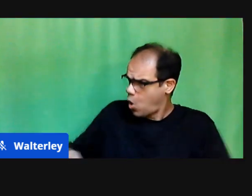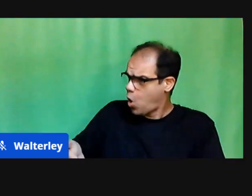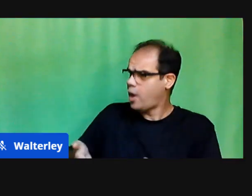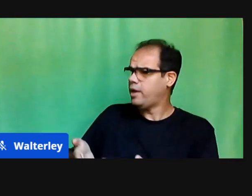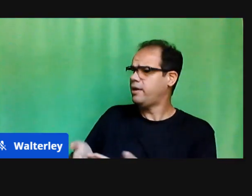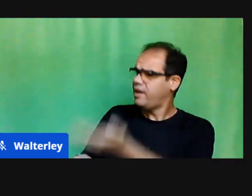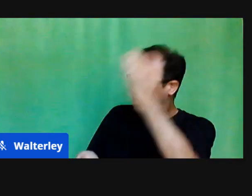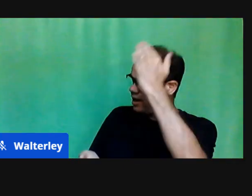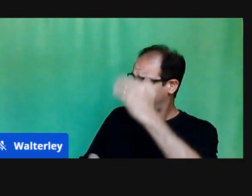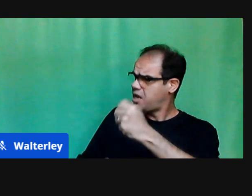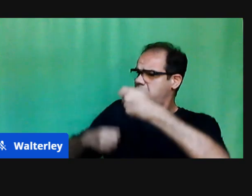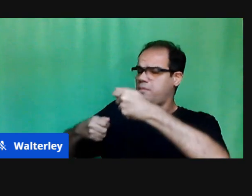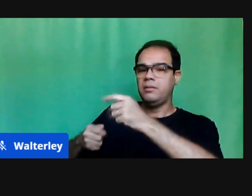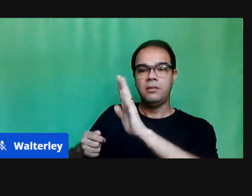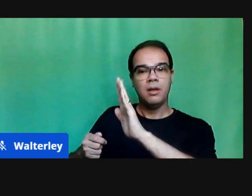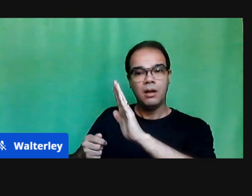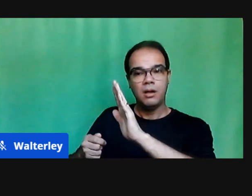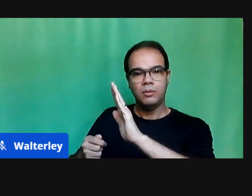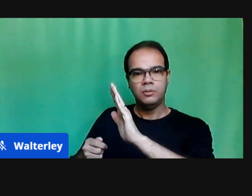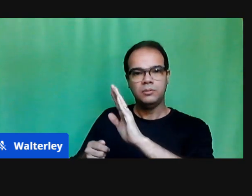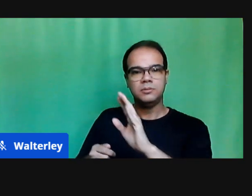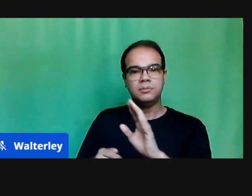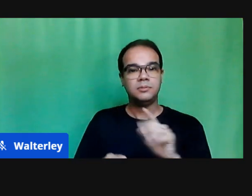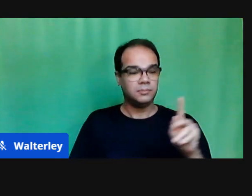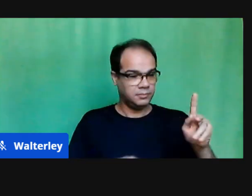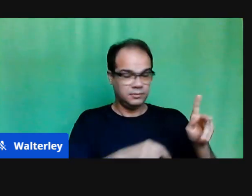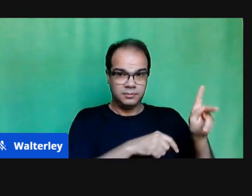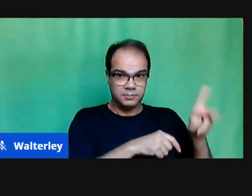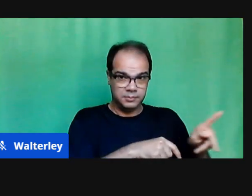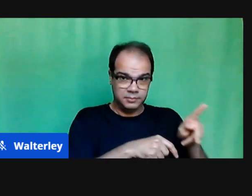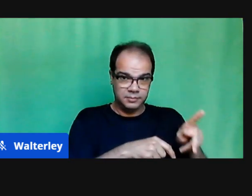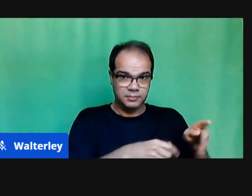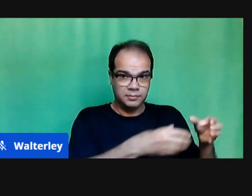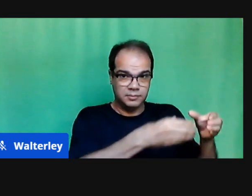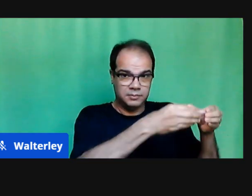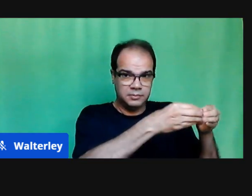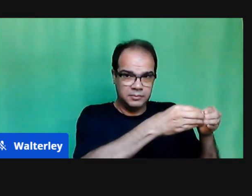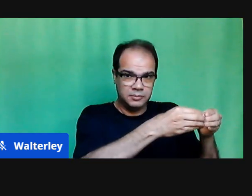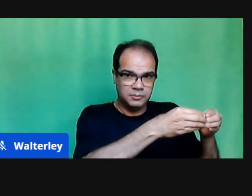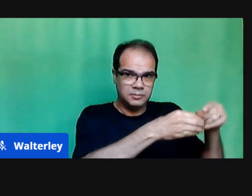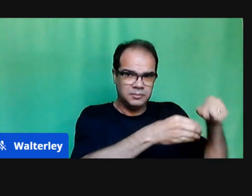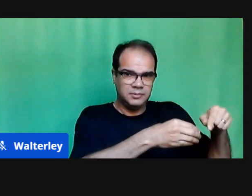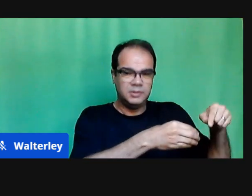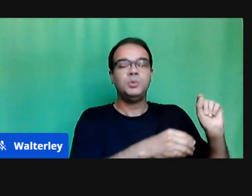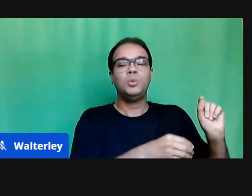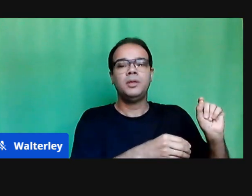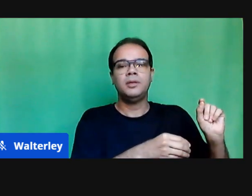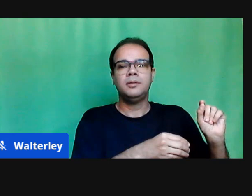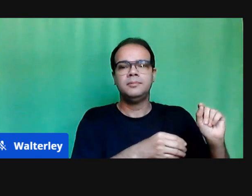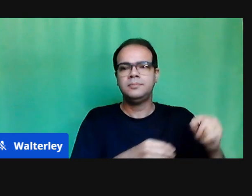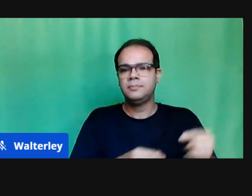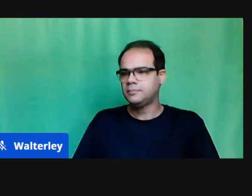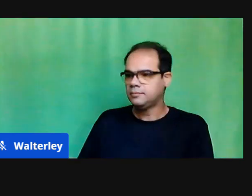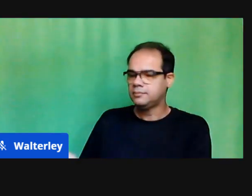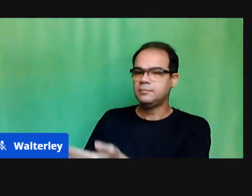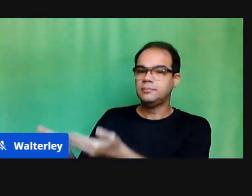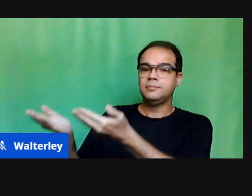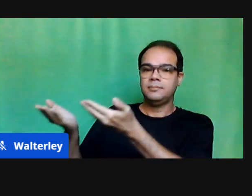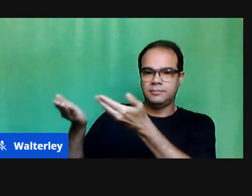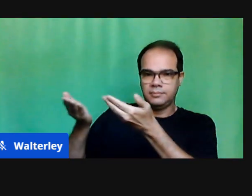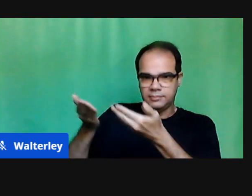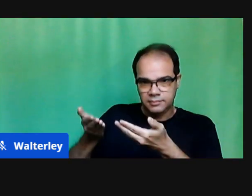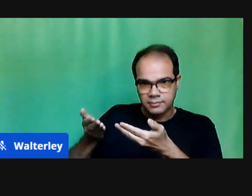acolhimento. Acolhimento dessa criança, tá? Que está também na pandemia, acolhimento